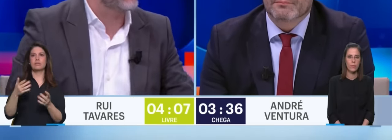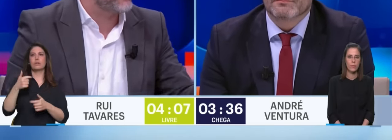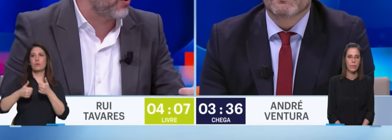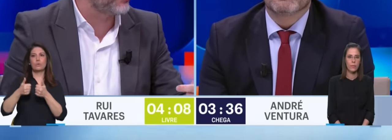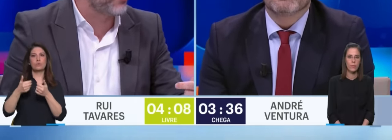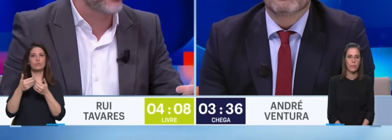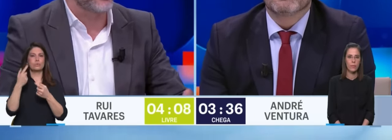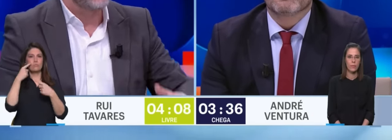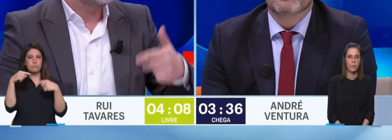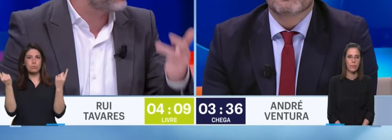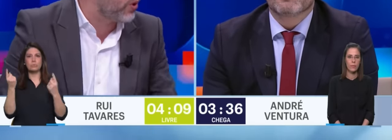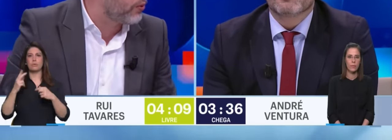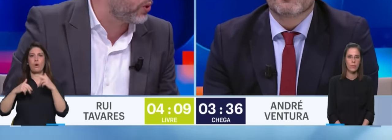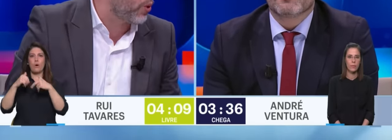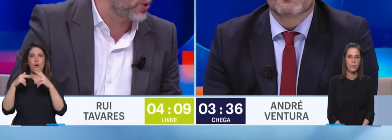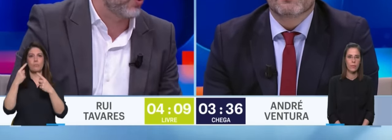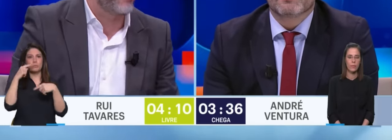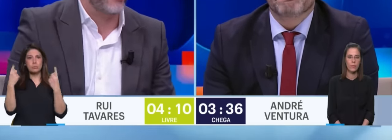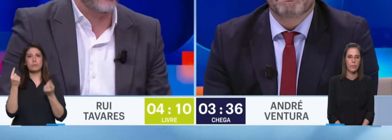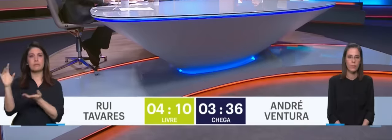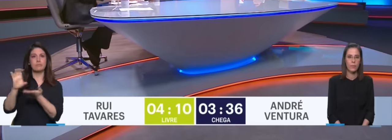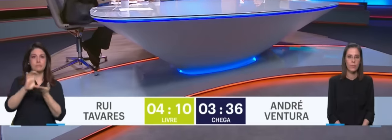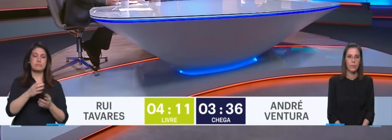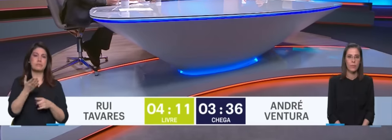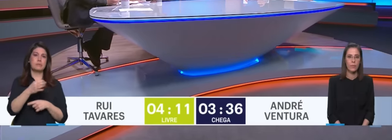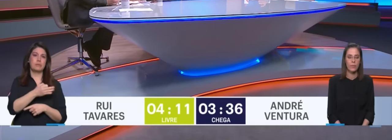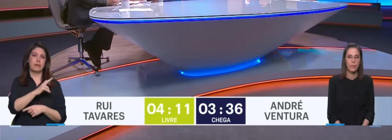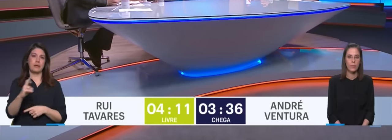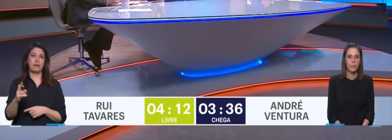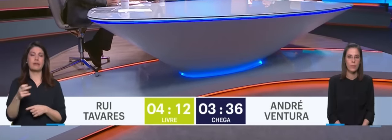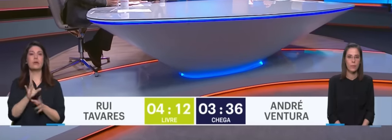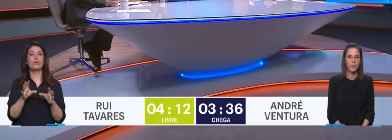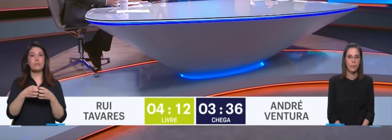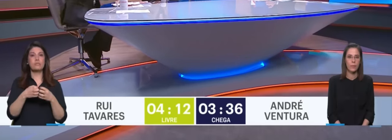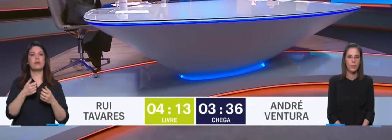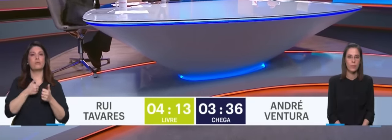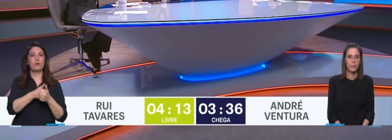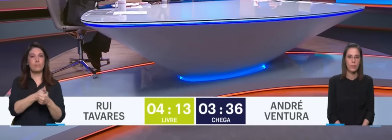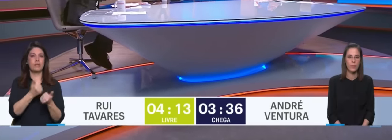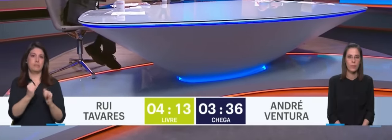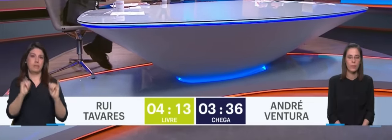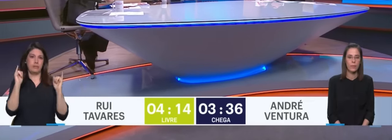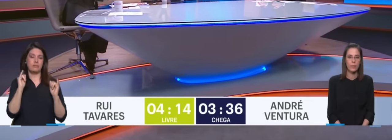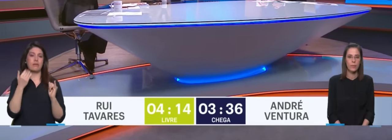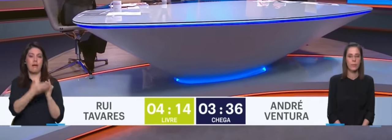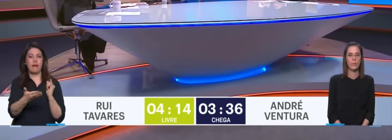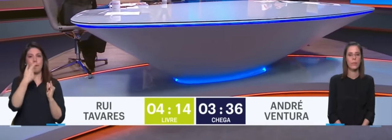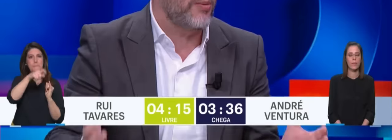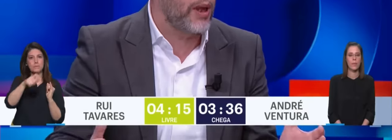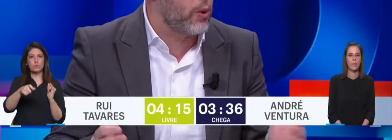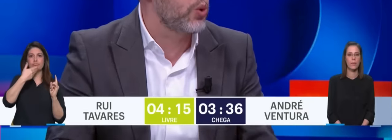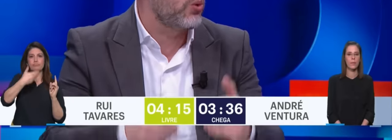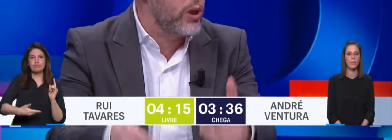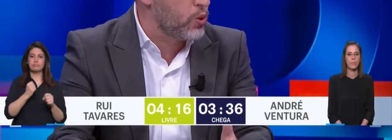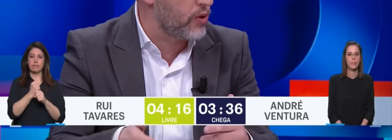públicos grandes obras públicas execução de fundos europeus como o prr nomeação de comissões de acompanhamento independente onde possa haver por exemplo cidadãos e peritos a